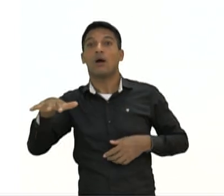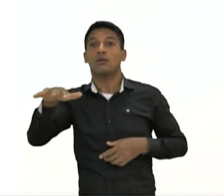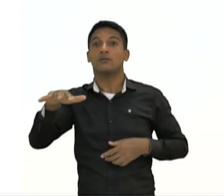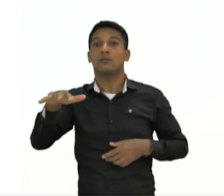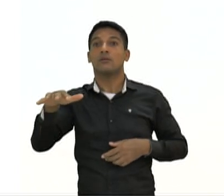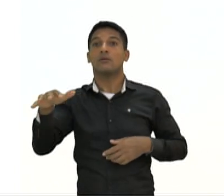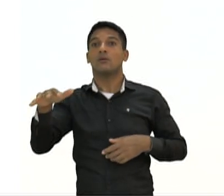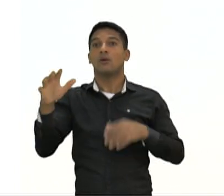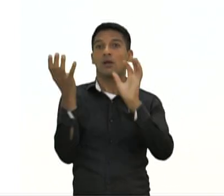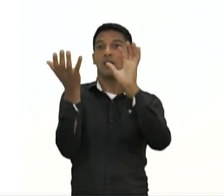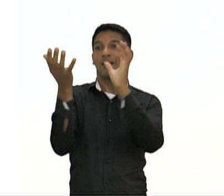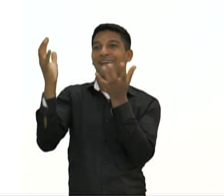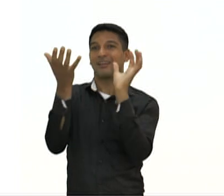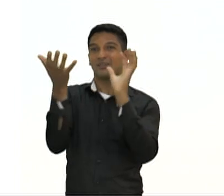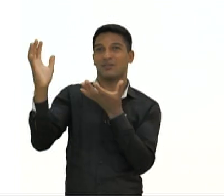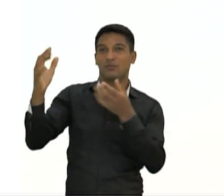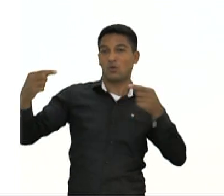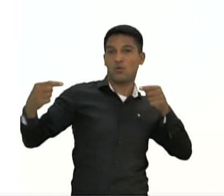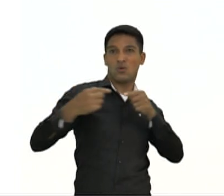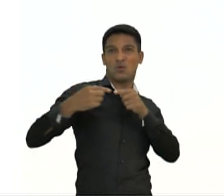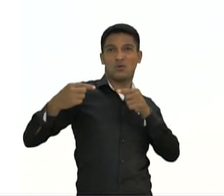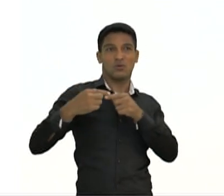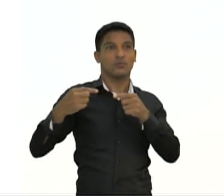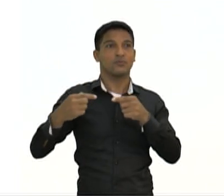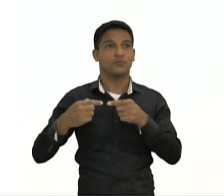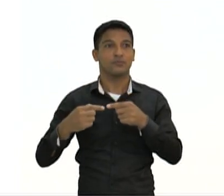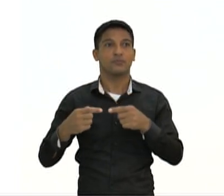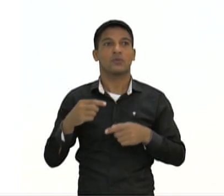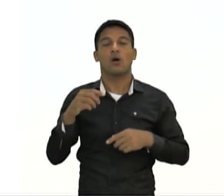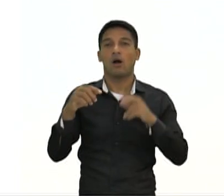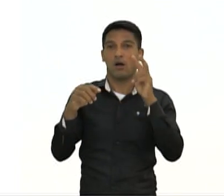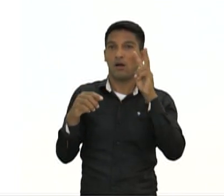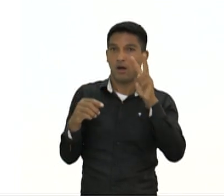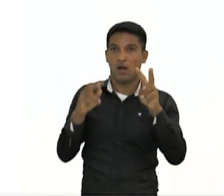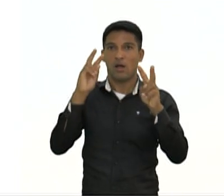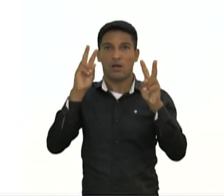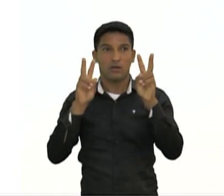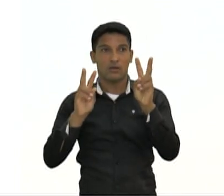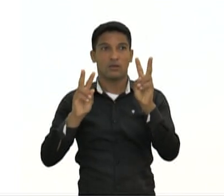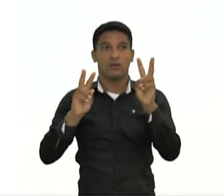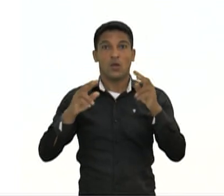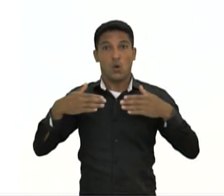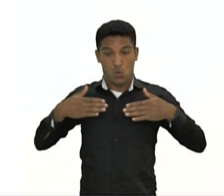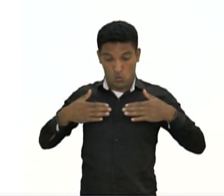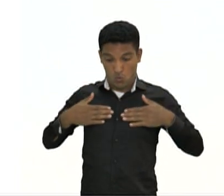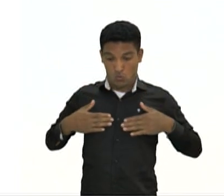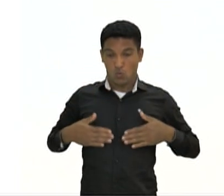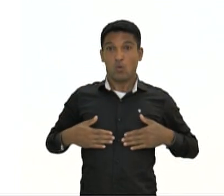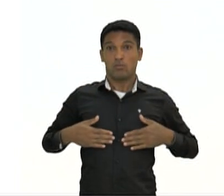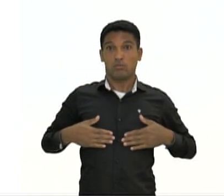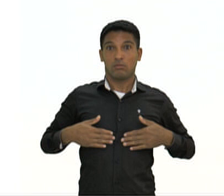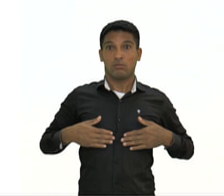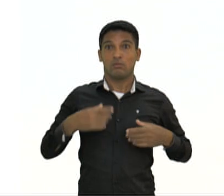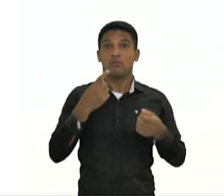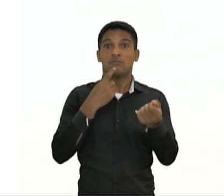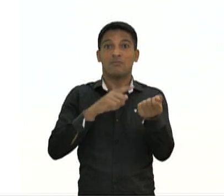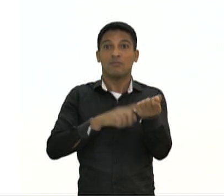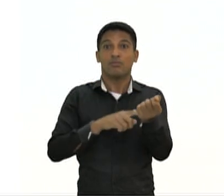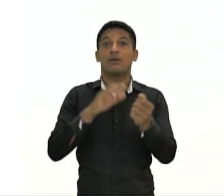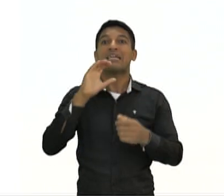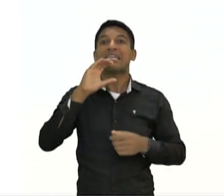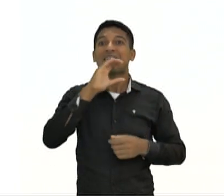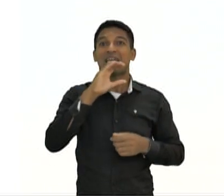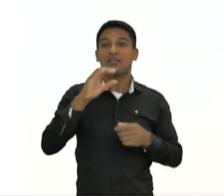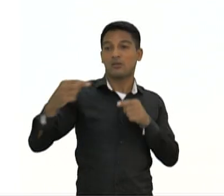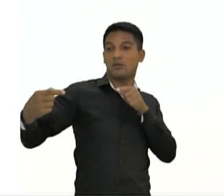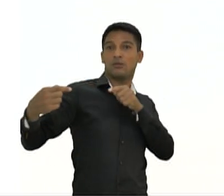caso eu tenho um lagarto, a temperatura, ela acompanha, a temperatura corporal acompanha a temperatura do ambiente. Já quando eu